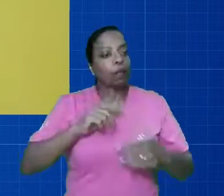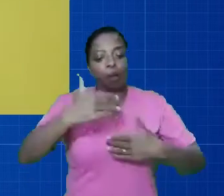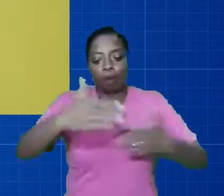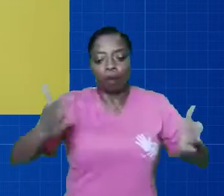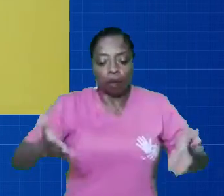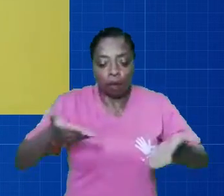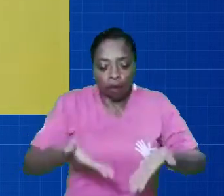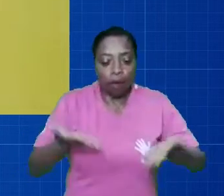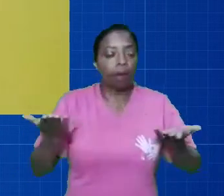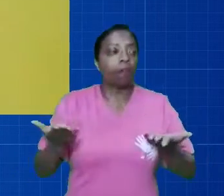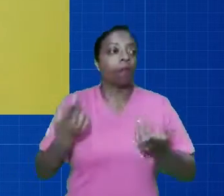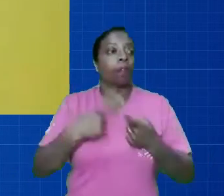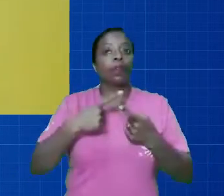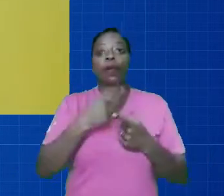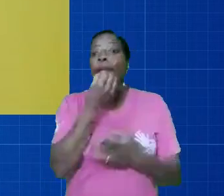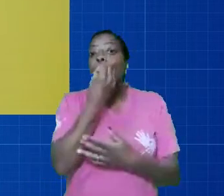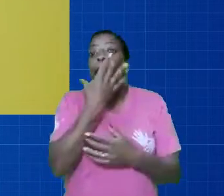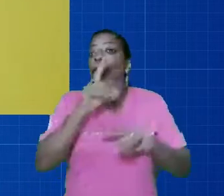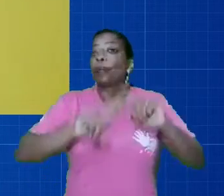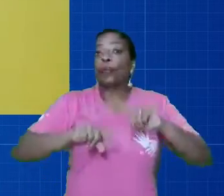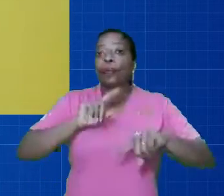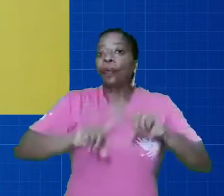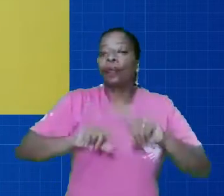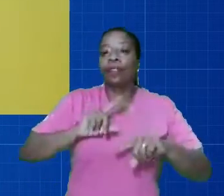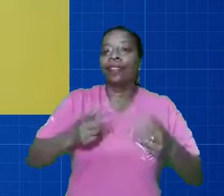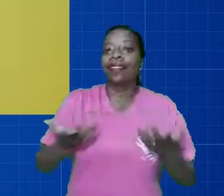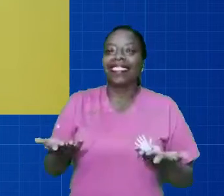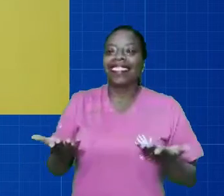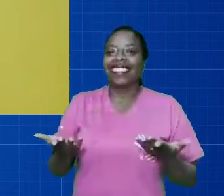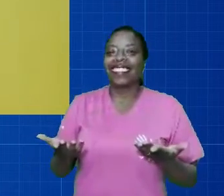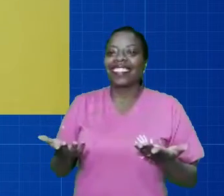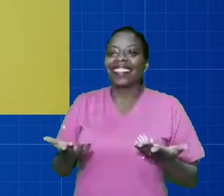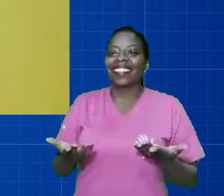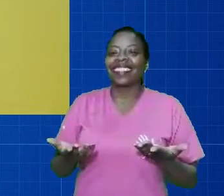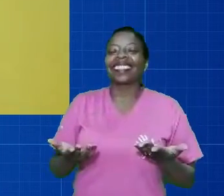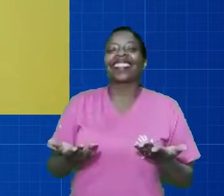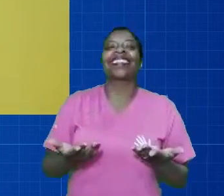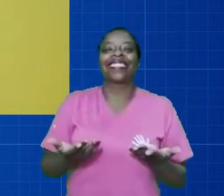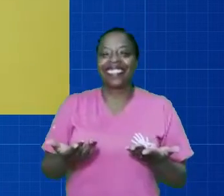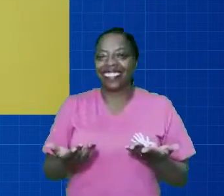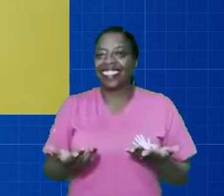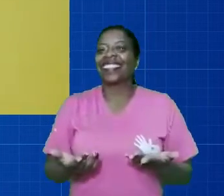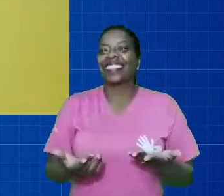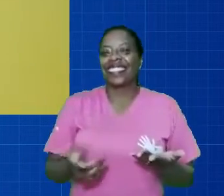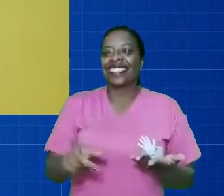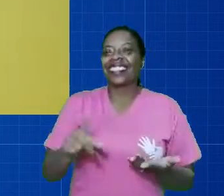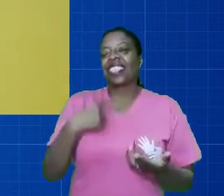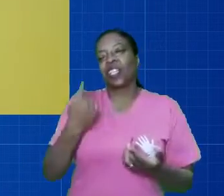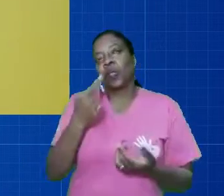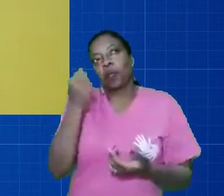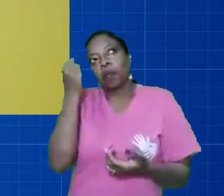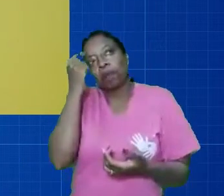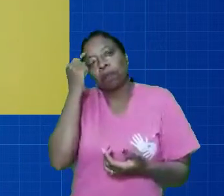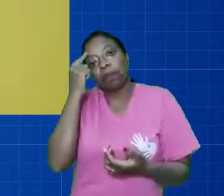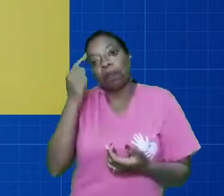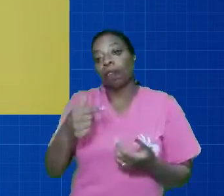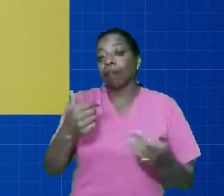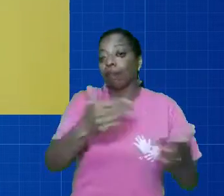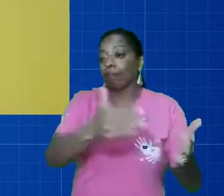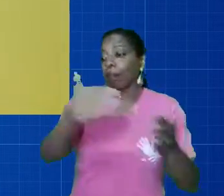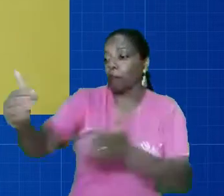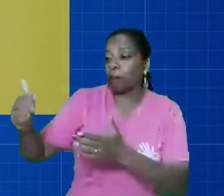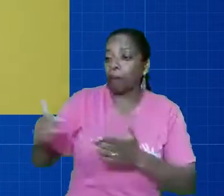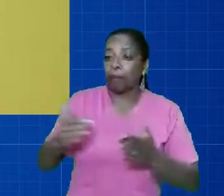material e tal. E aí foi que o acervo volante, né, deixou de ser volante e passou a ser permanente,